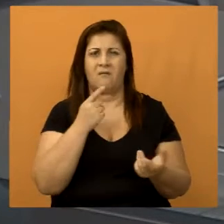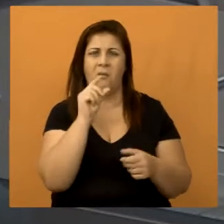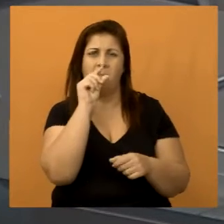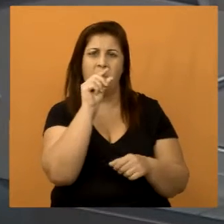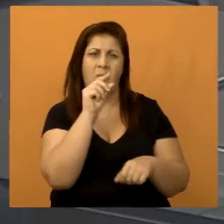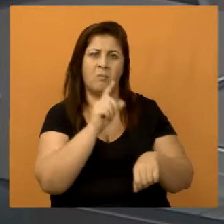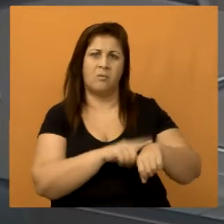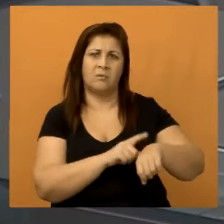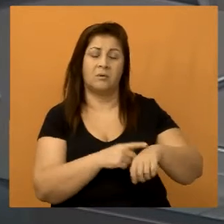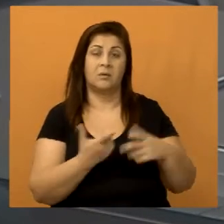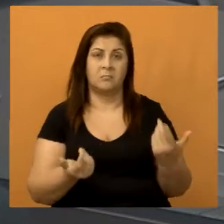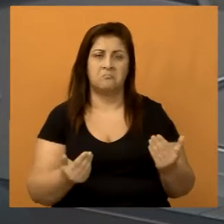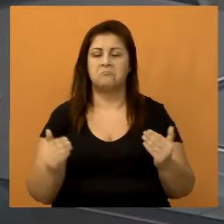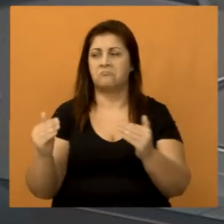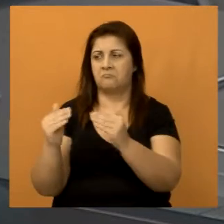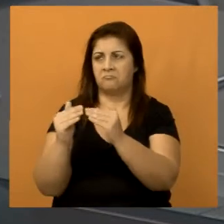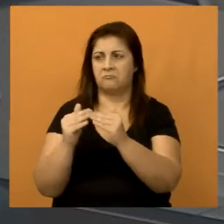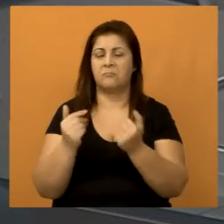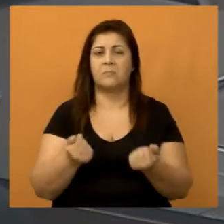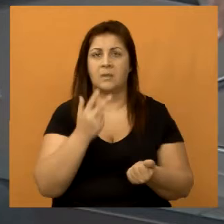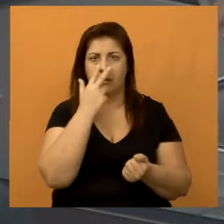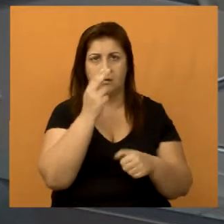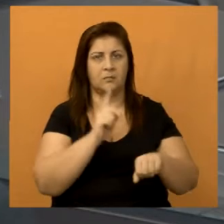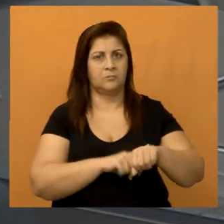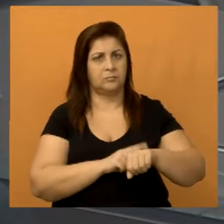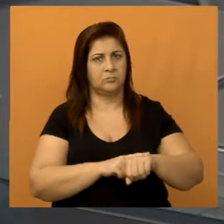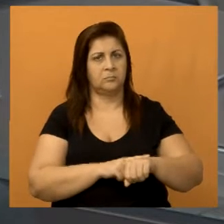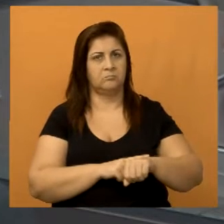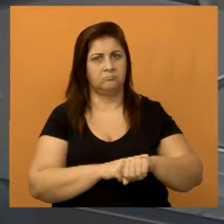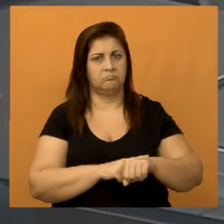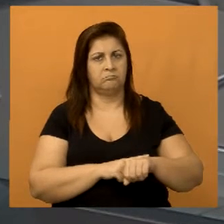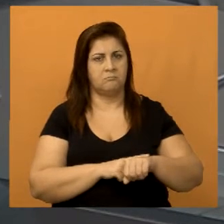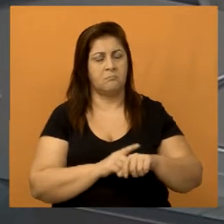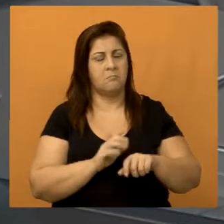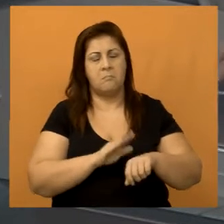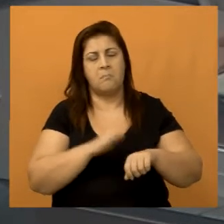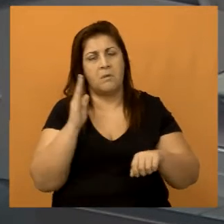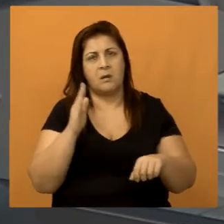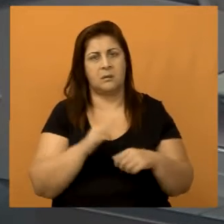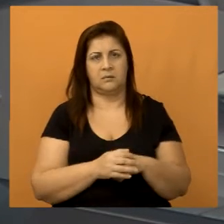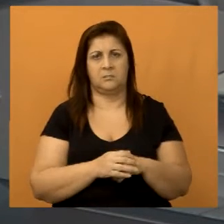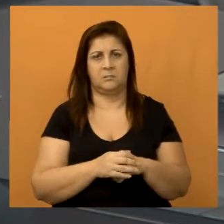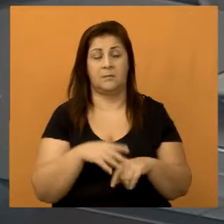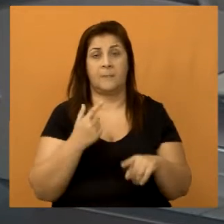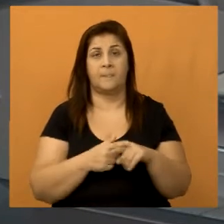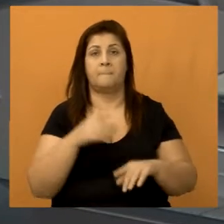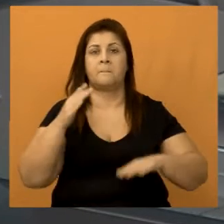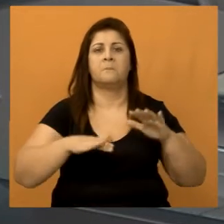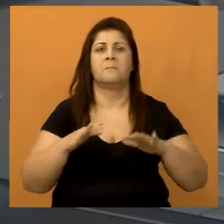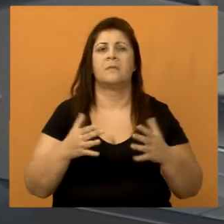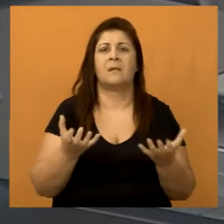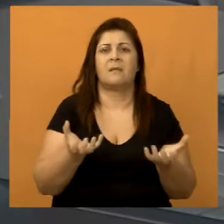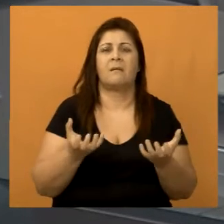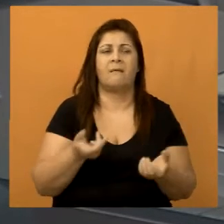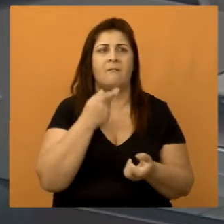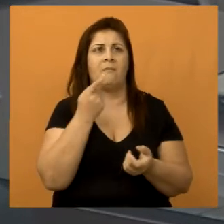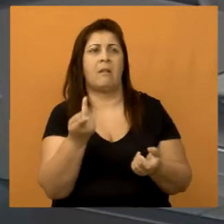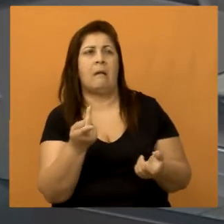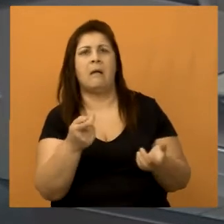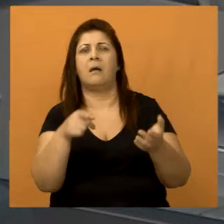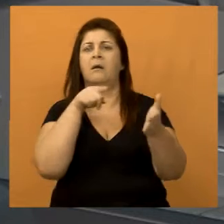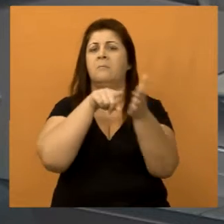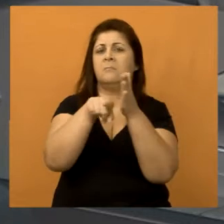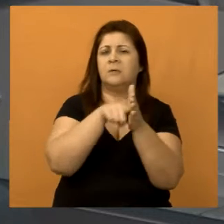tempo. Também concordo, eu acho que tem que ser um tempo que não tivesse tempo, porque muitas vezes a gente quer algumas